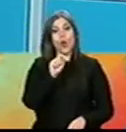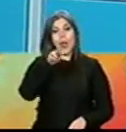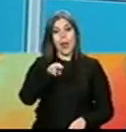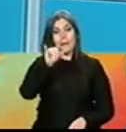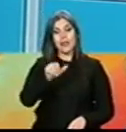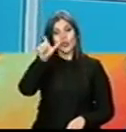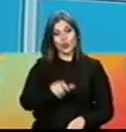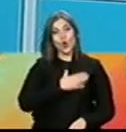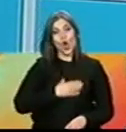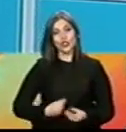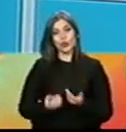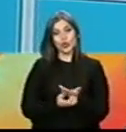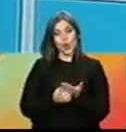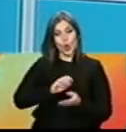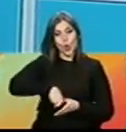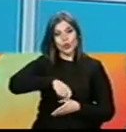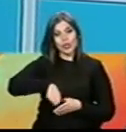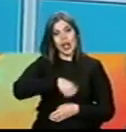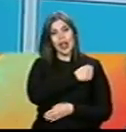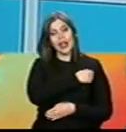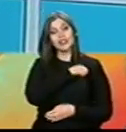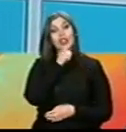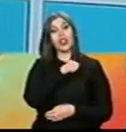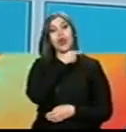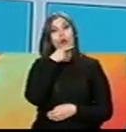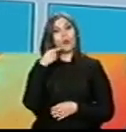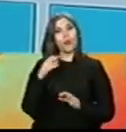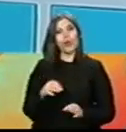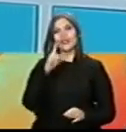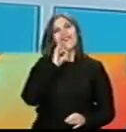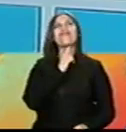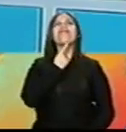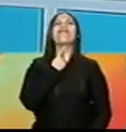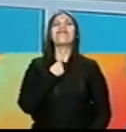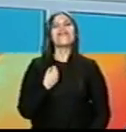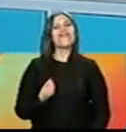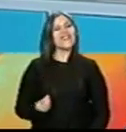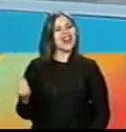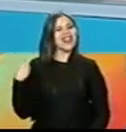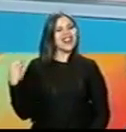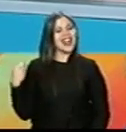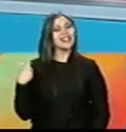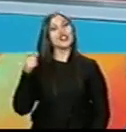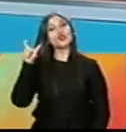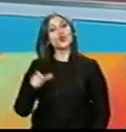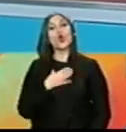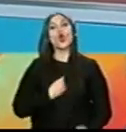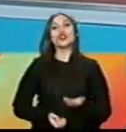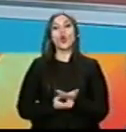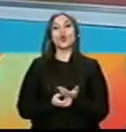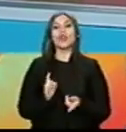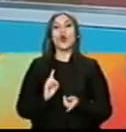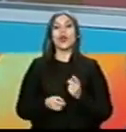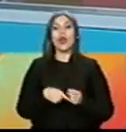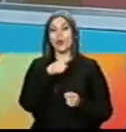cozinhar em casa? Costumo fazer bolos. Bolos, sua gulosa! E que bolos é que tu fazes bem? Bolo de